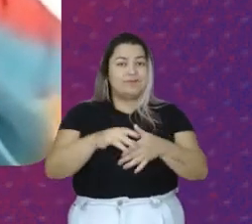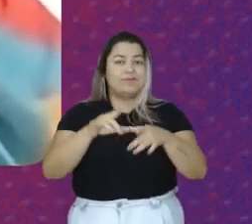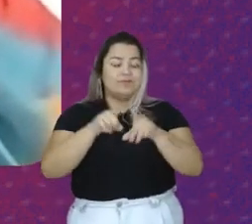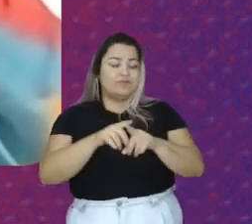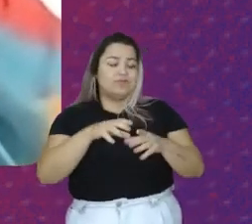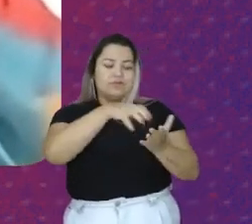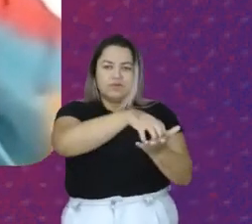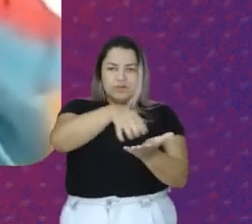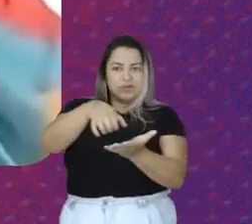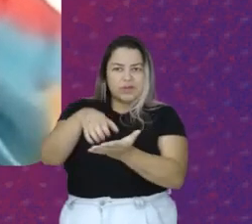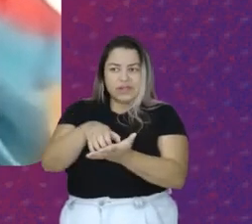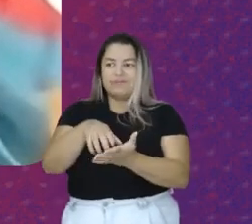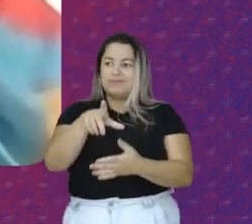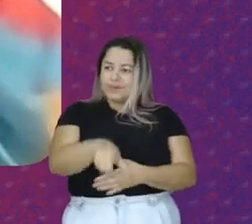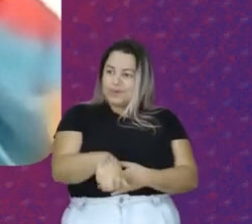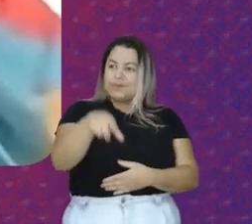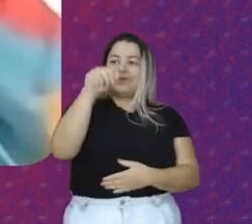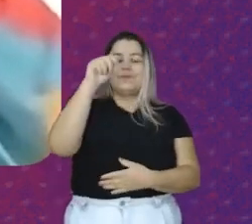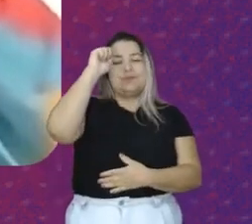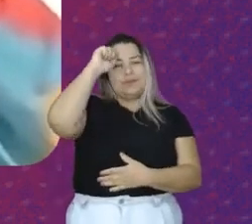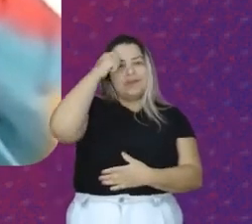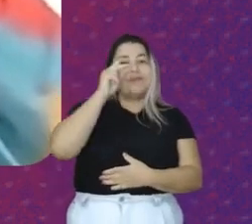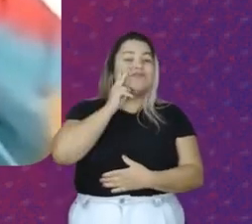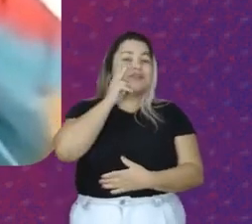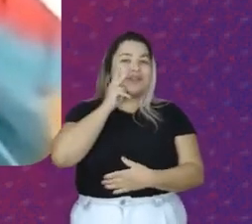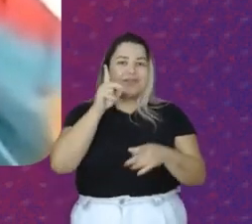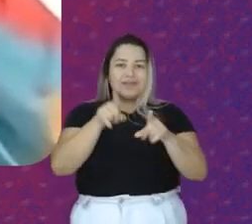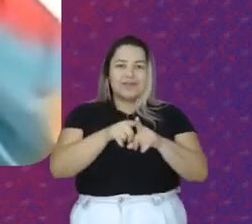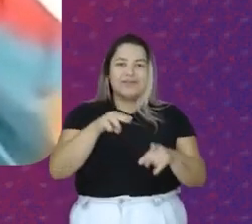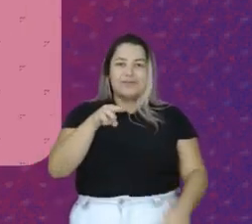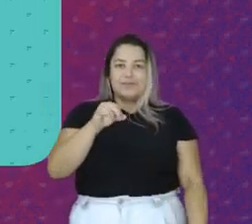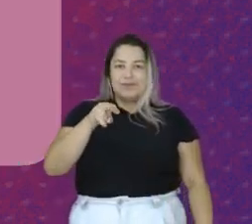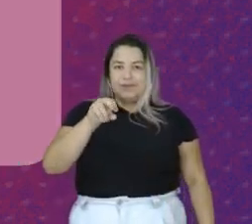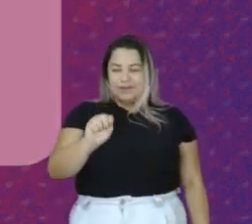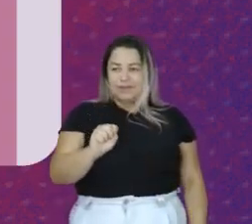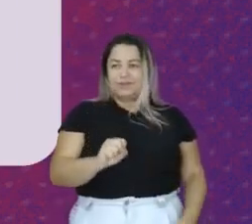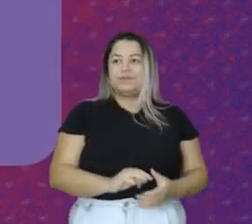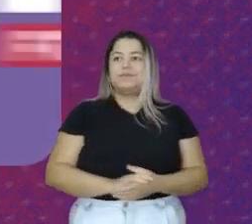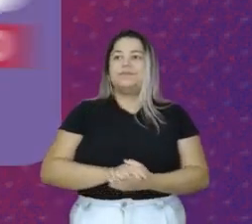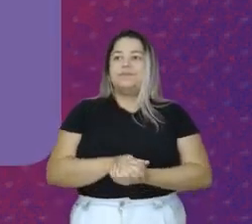Eu quero eleger muita mulher preta vereadora nessa Minas Gerais.